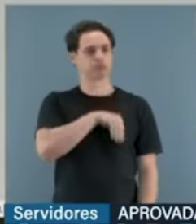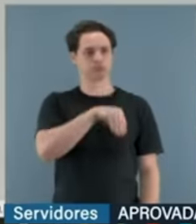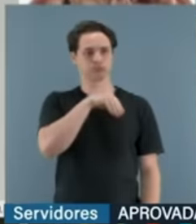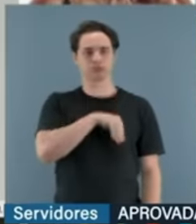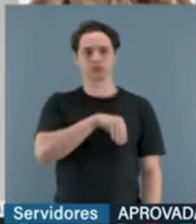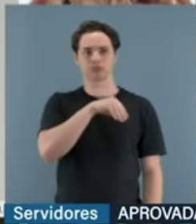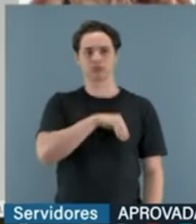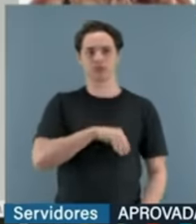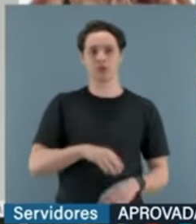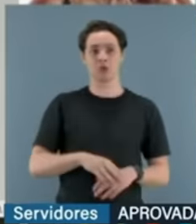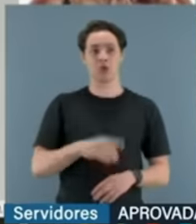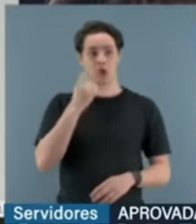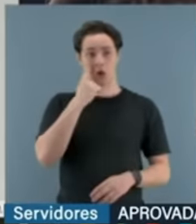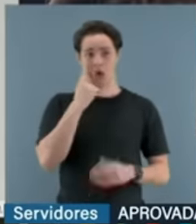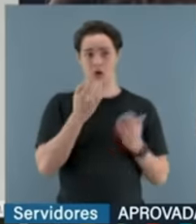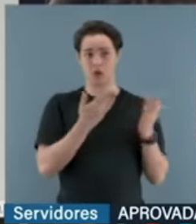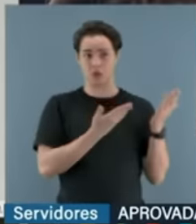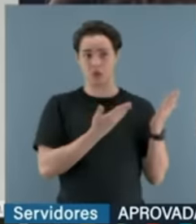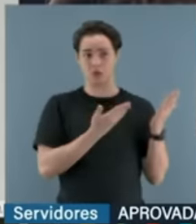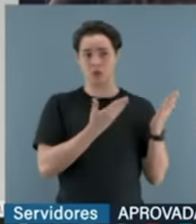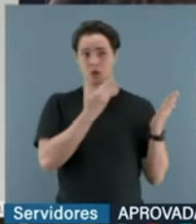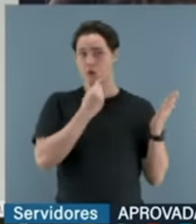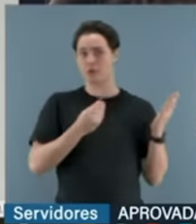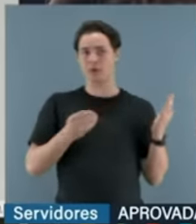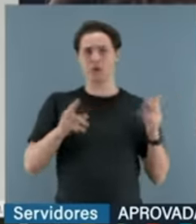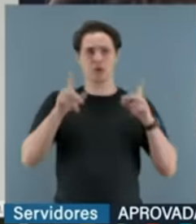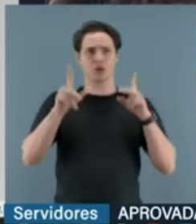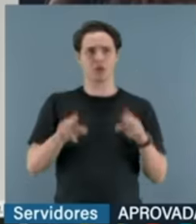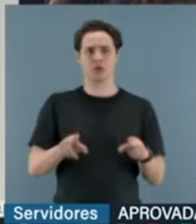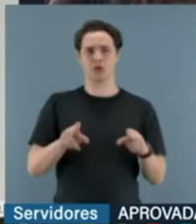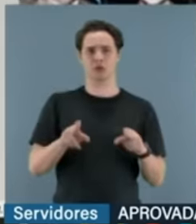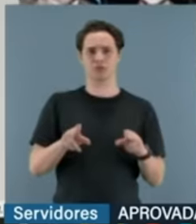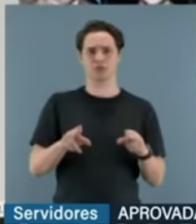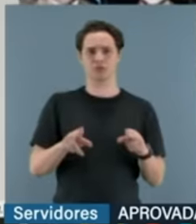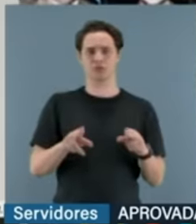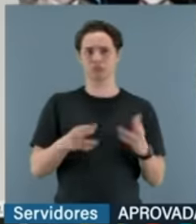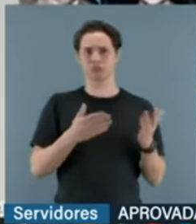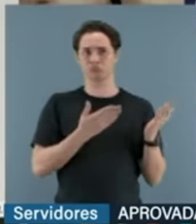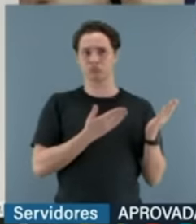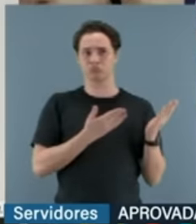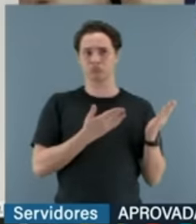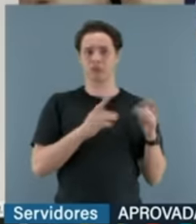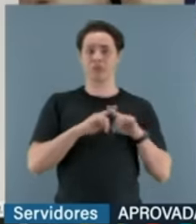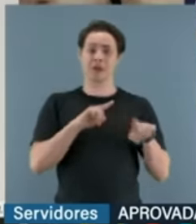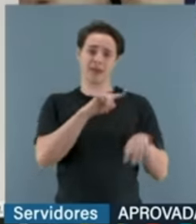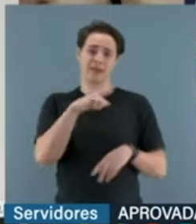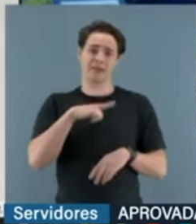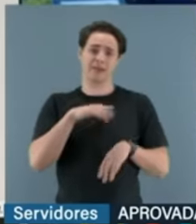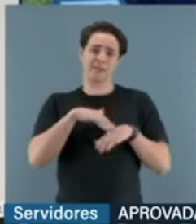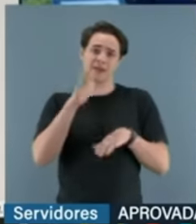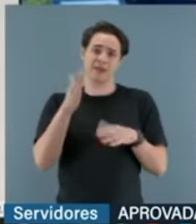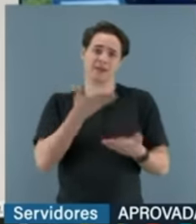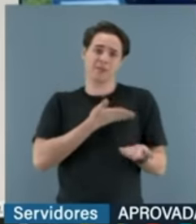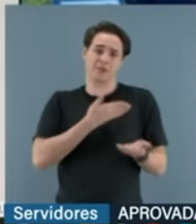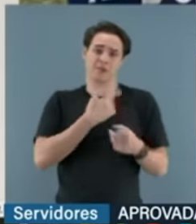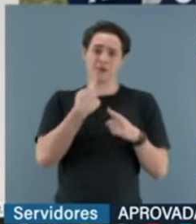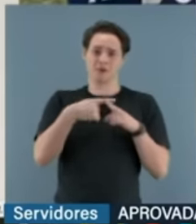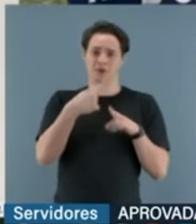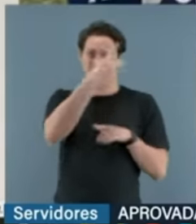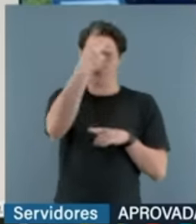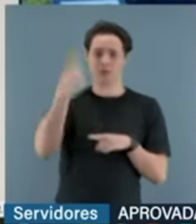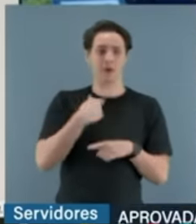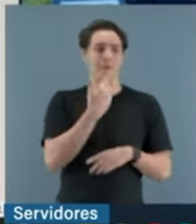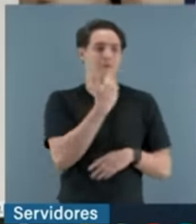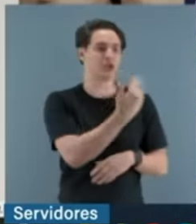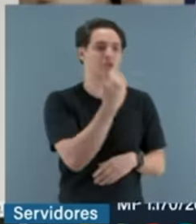ó, Silvinei Vasques, tá igual o senhor. Só que ele tem mais amigos que o senhor, eu acho, porque o pessoal tá